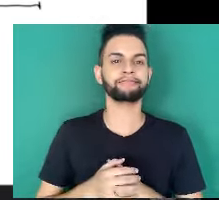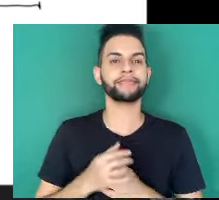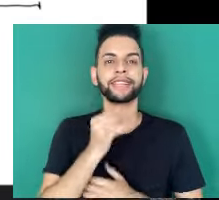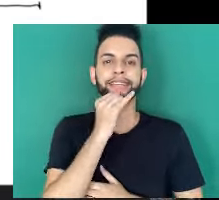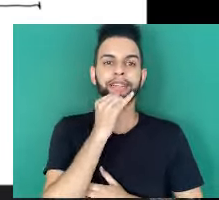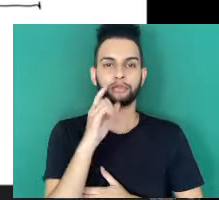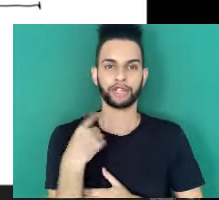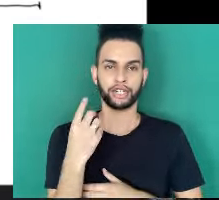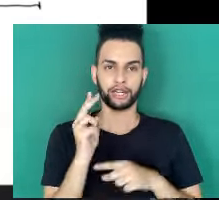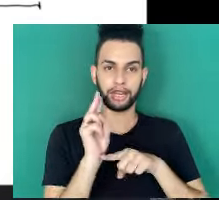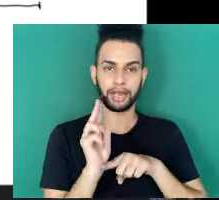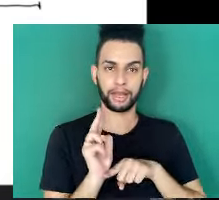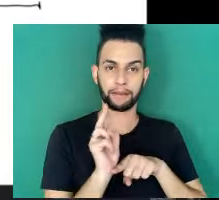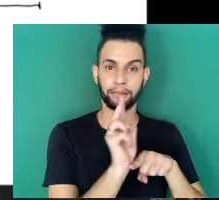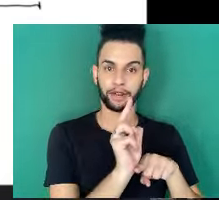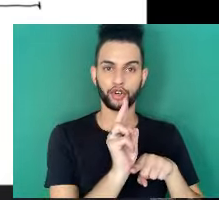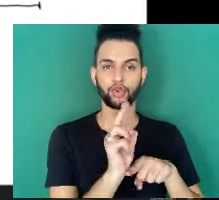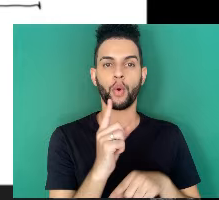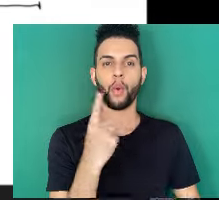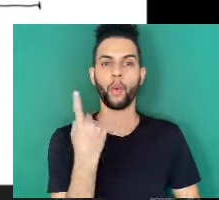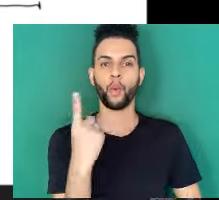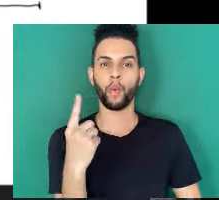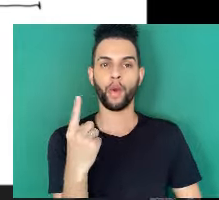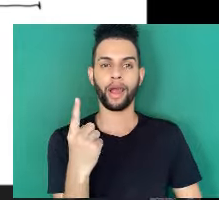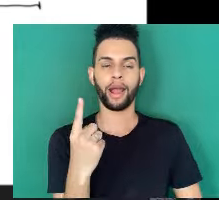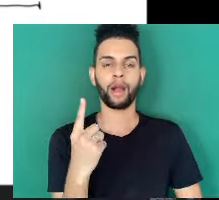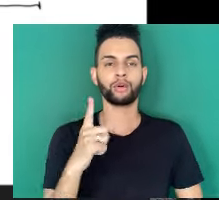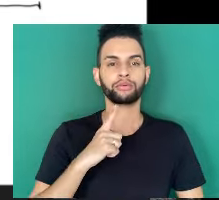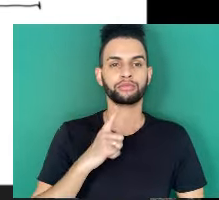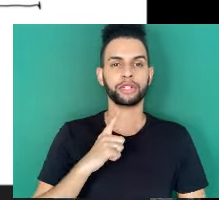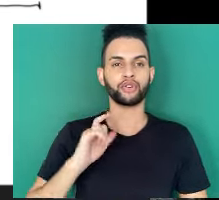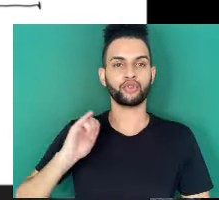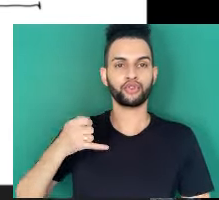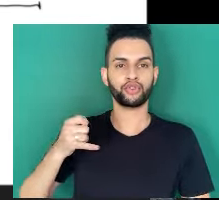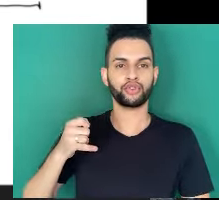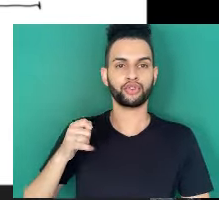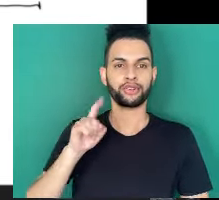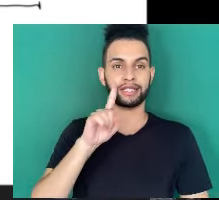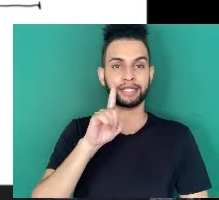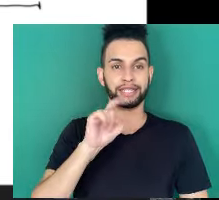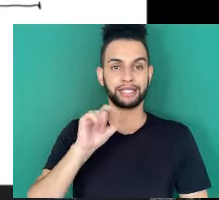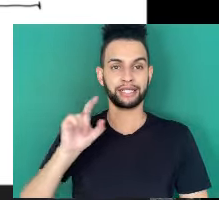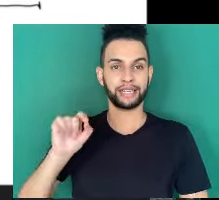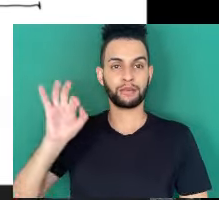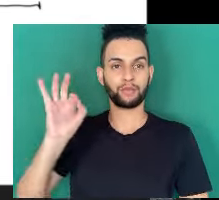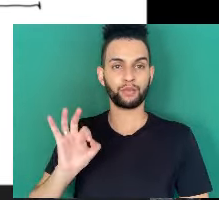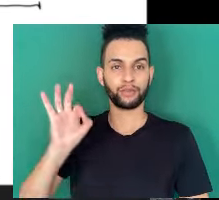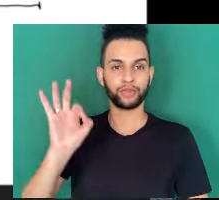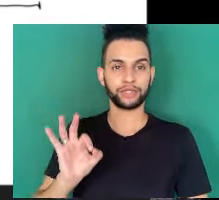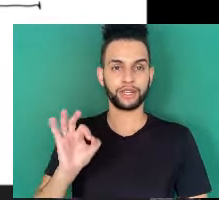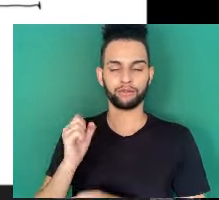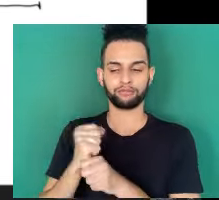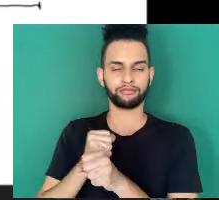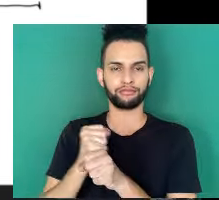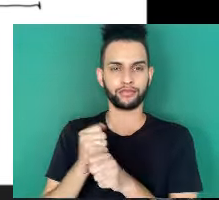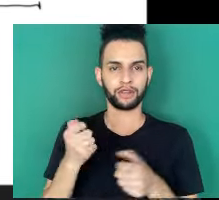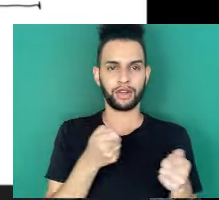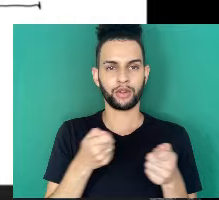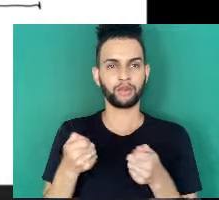né, a um juro de 100% em um ano. Qual vai ser o montante